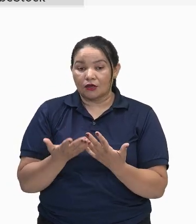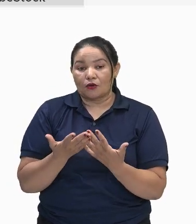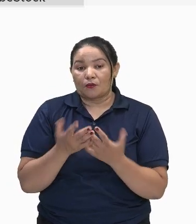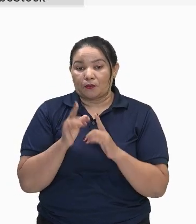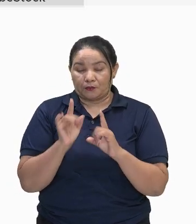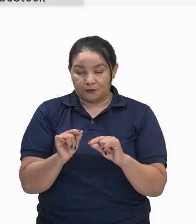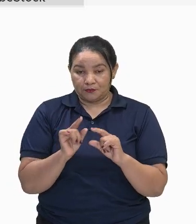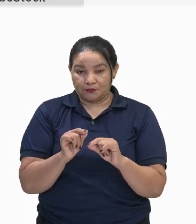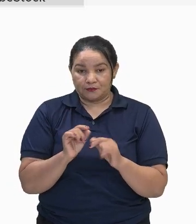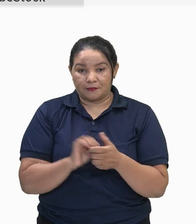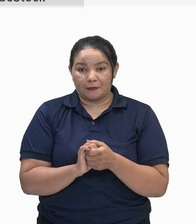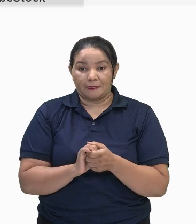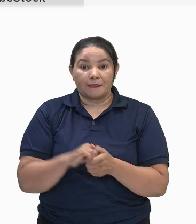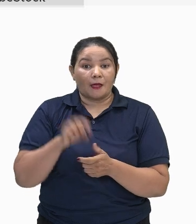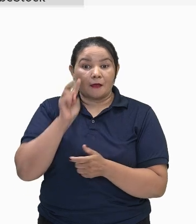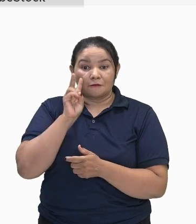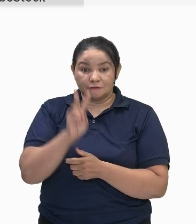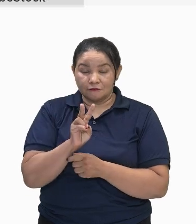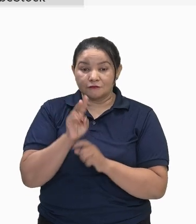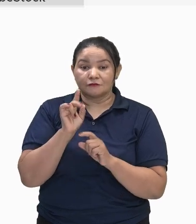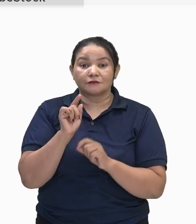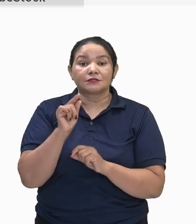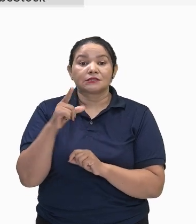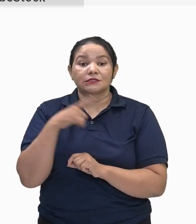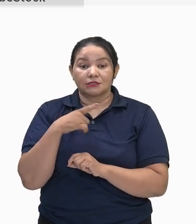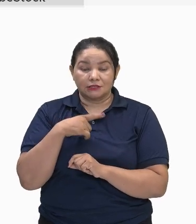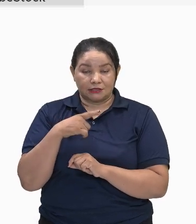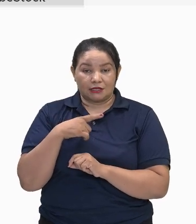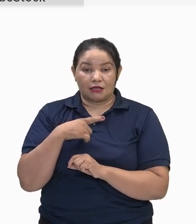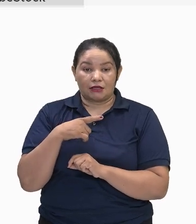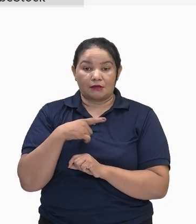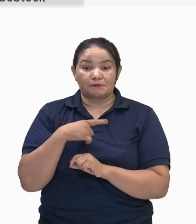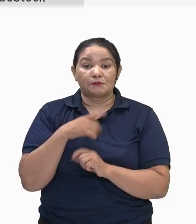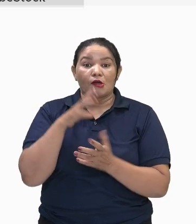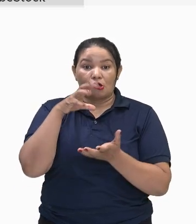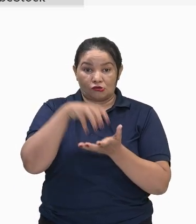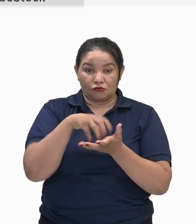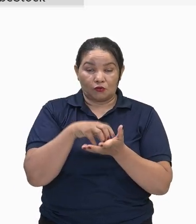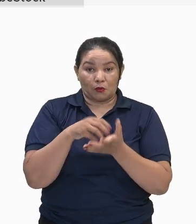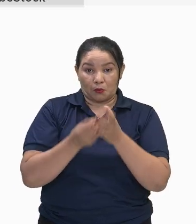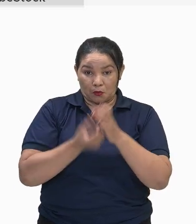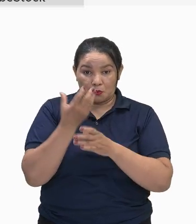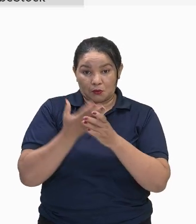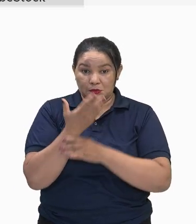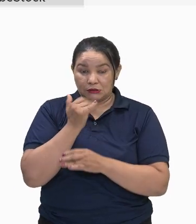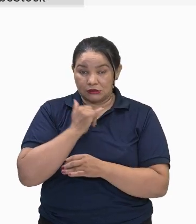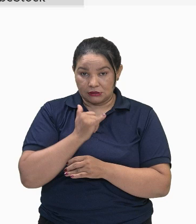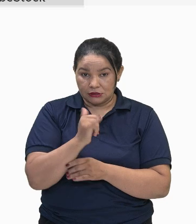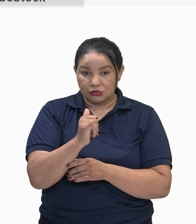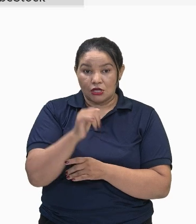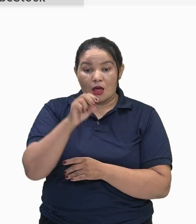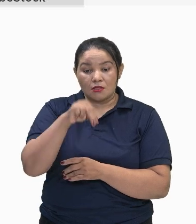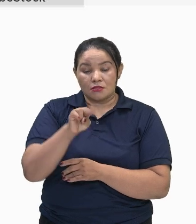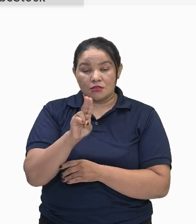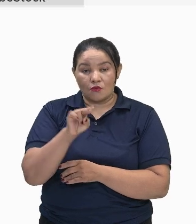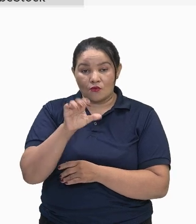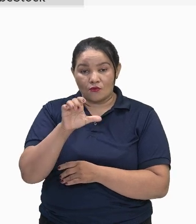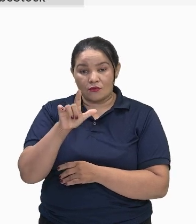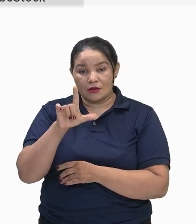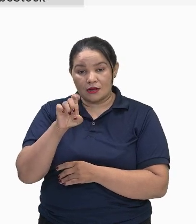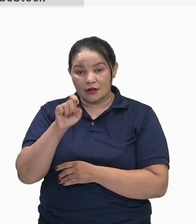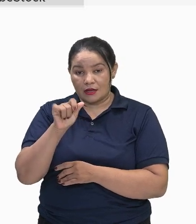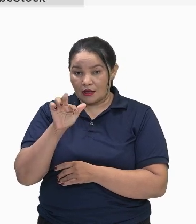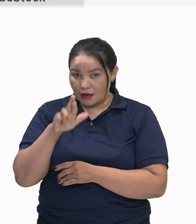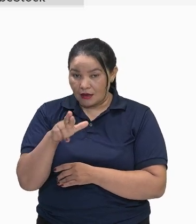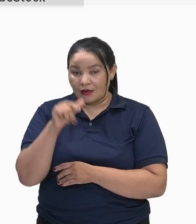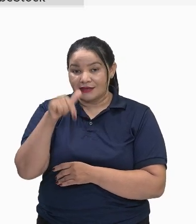a gente está vendo aí, né, que existe uma usina nuclear sendo utilizada aqui no nosso país,